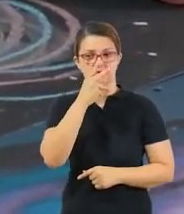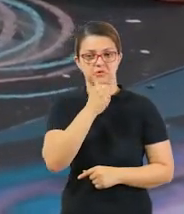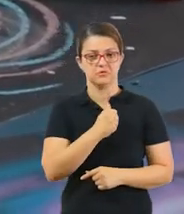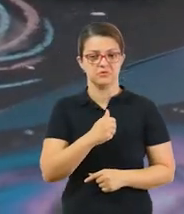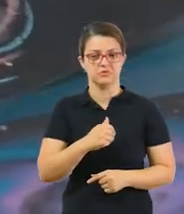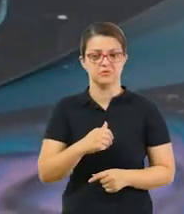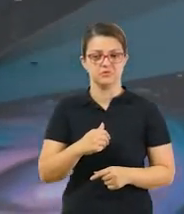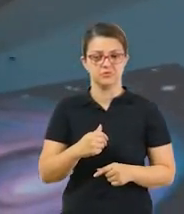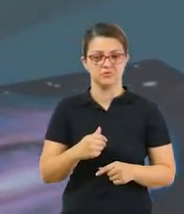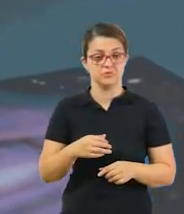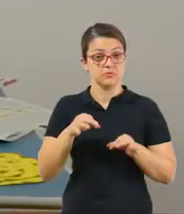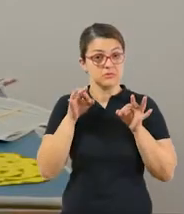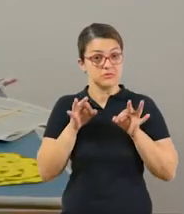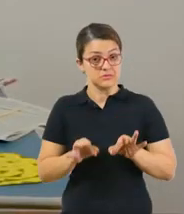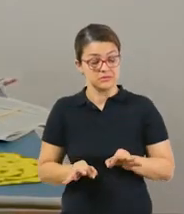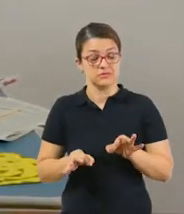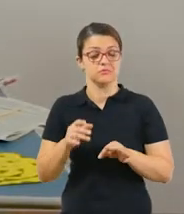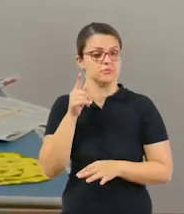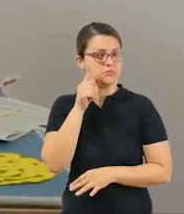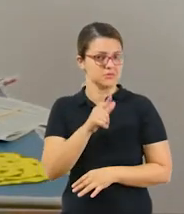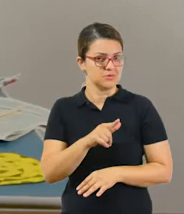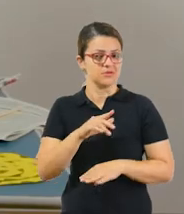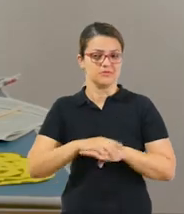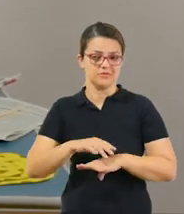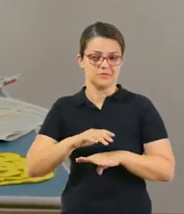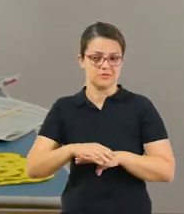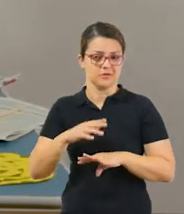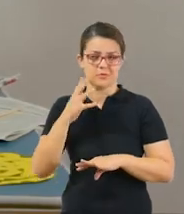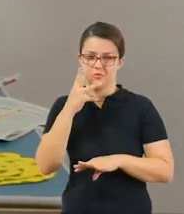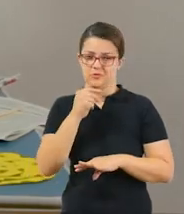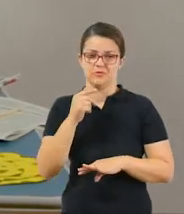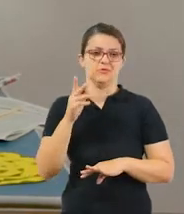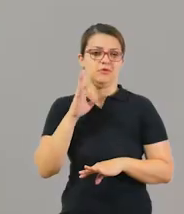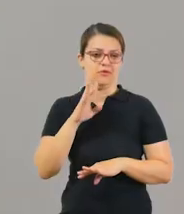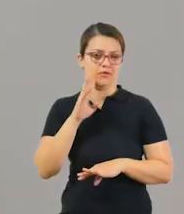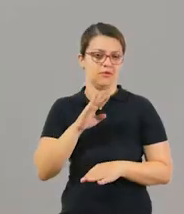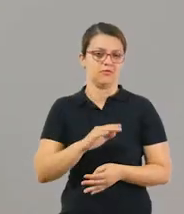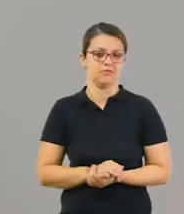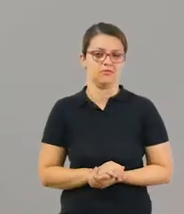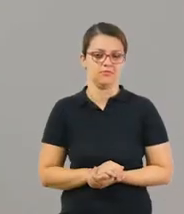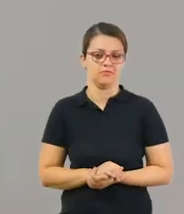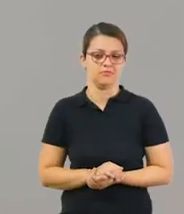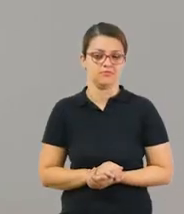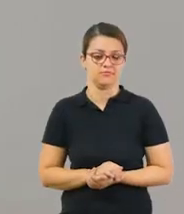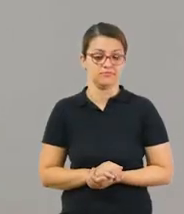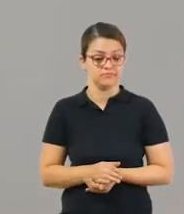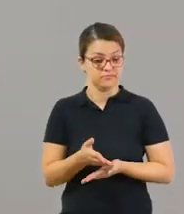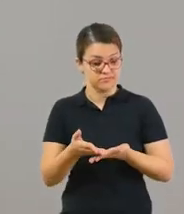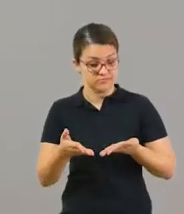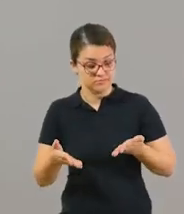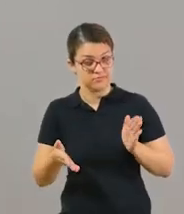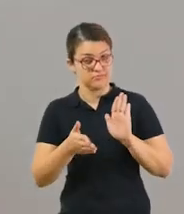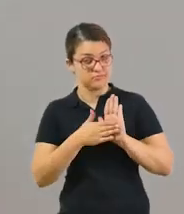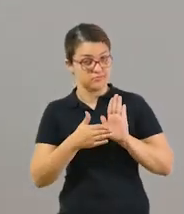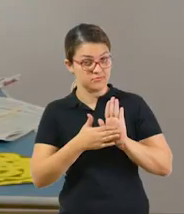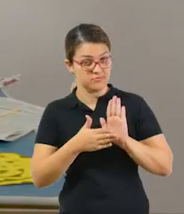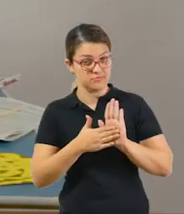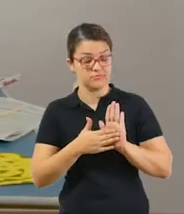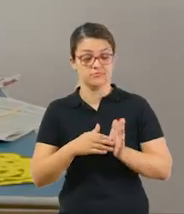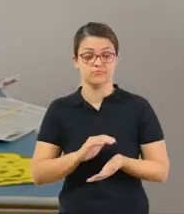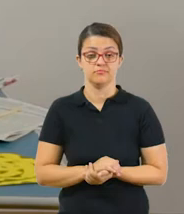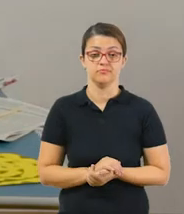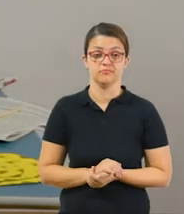que fica e tenho certeza que vocês conseguem fazer e fazem bem legal tá essa é uma das nossas